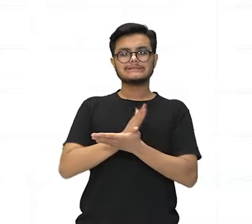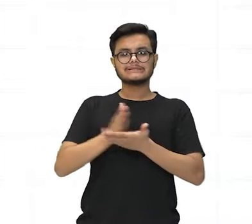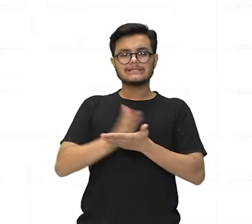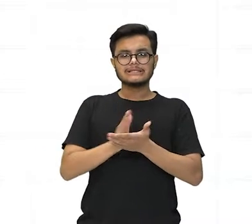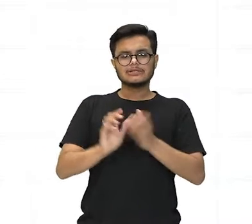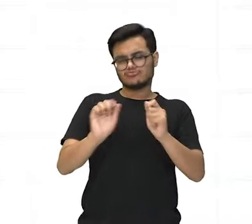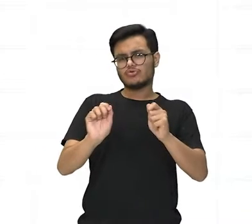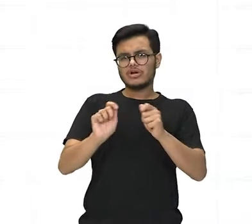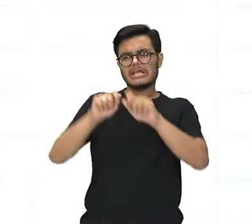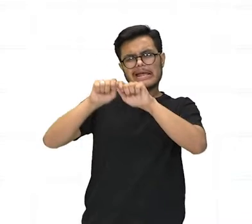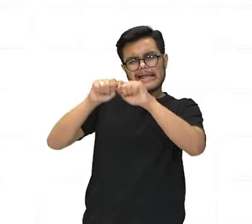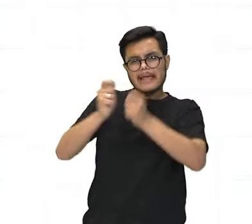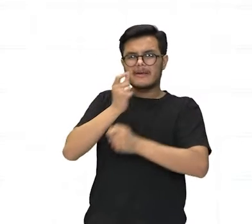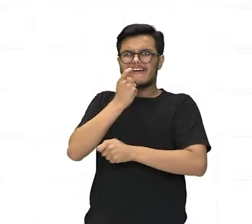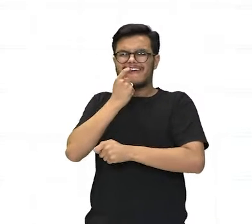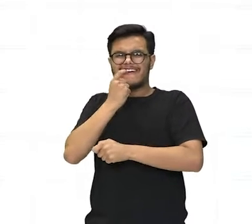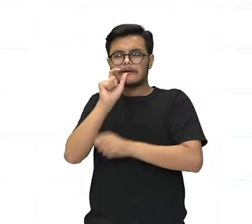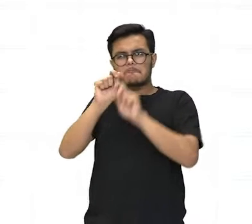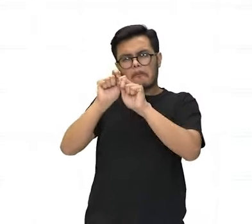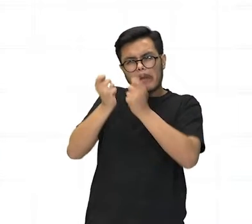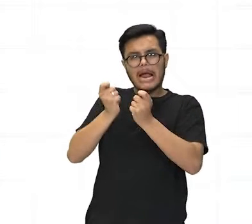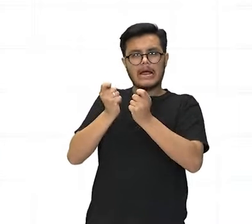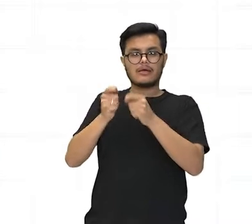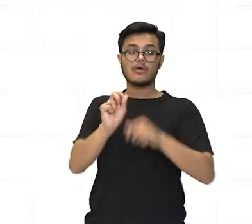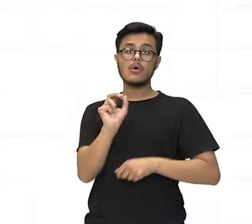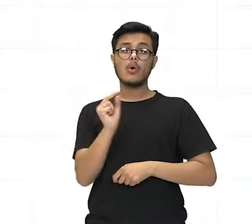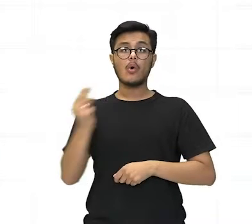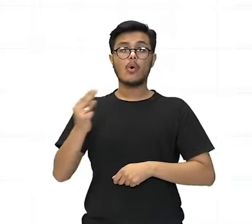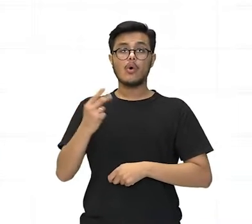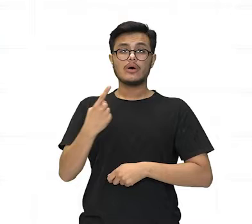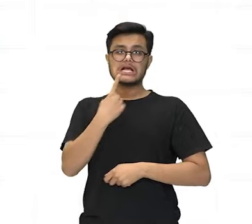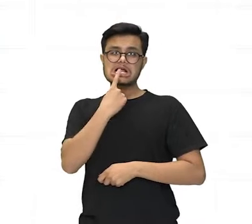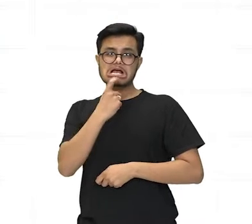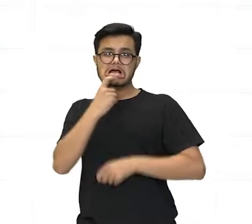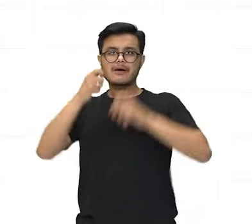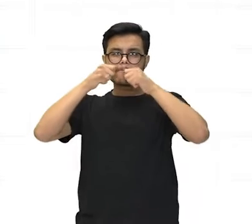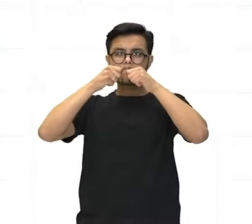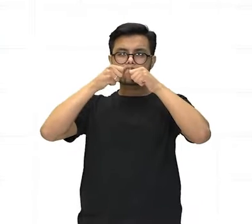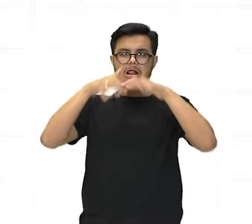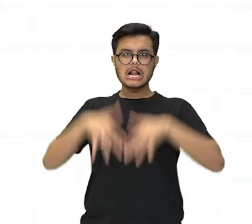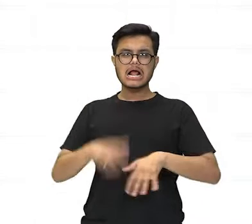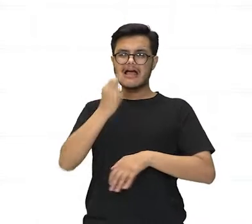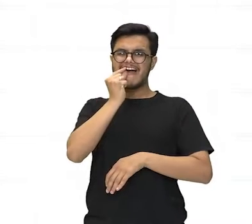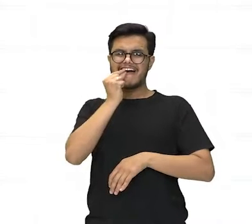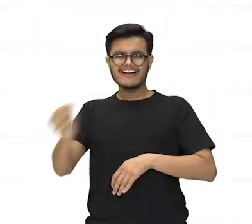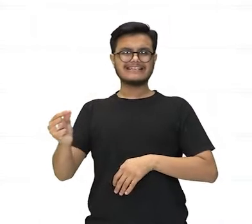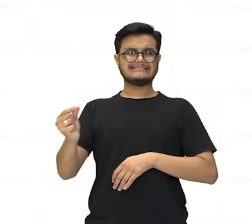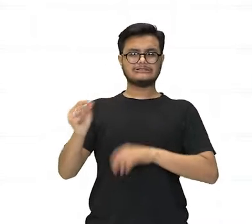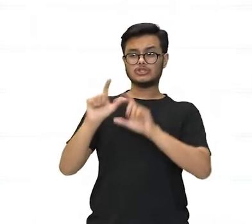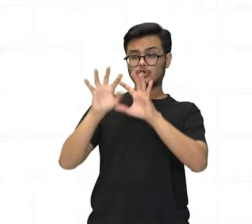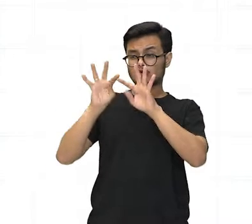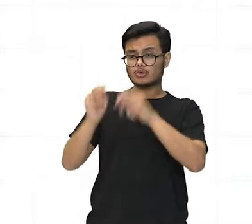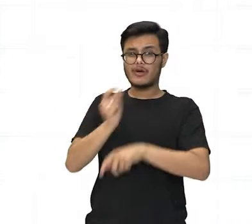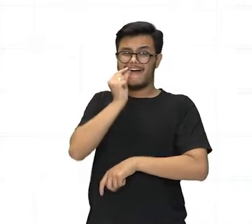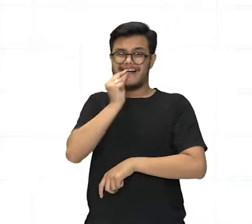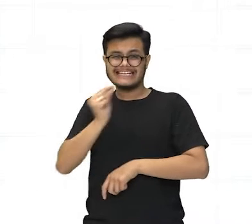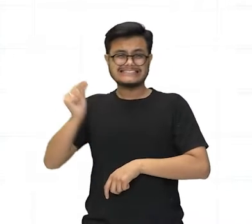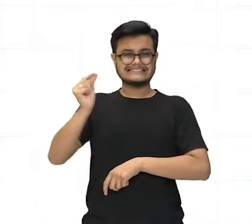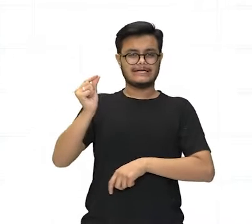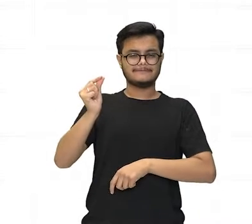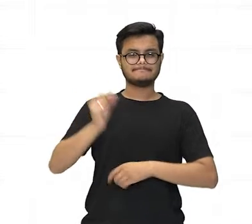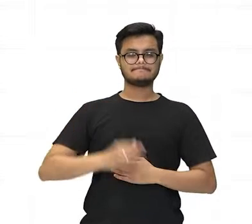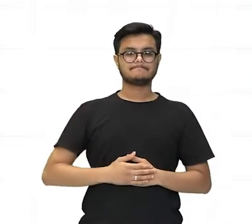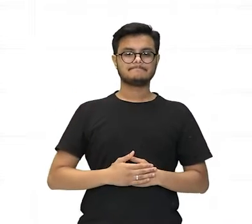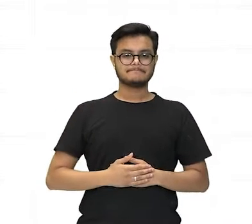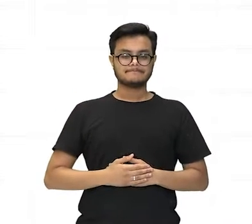simples fratura do esmalte dentário até a perda definitiva de um dente inteiro com sua